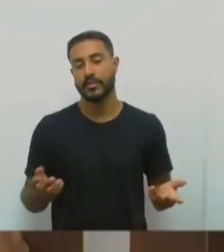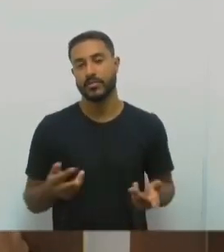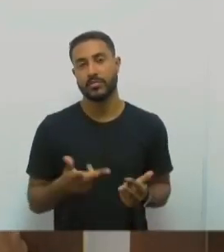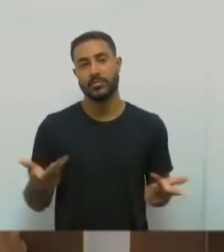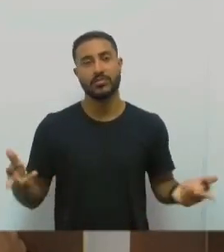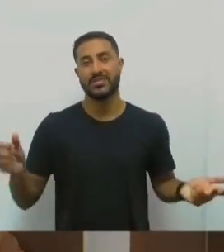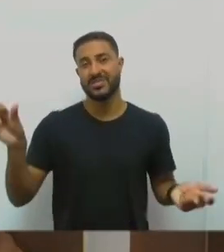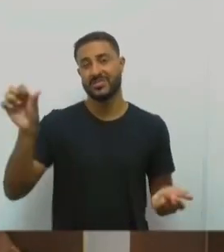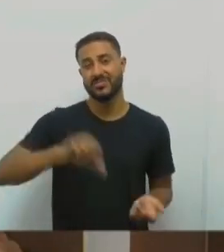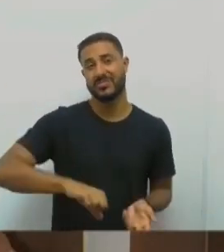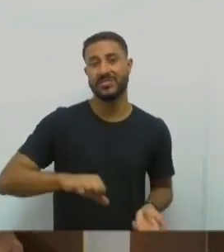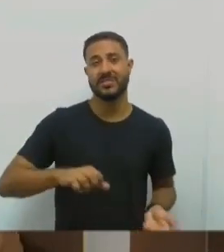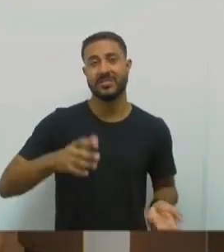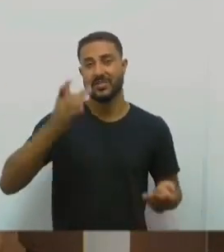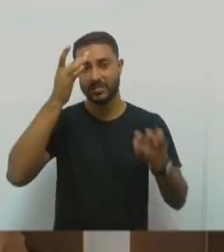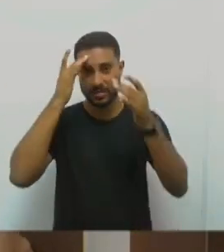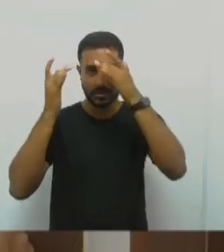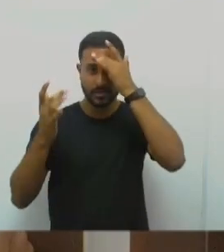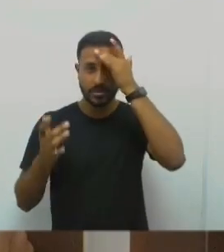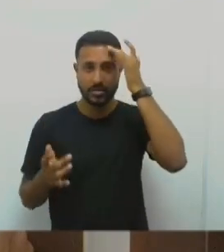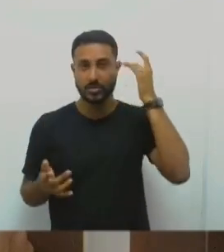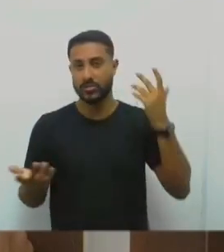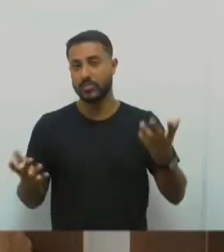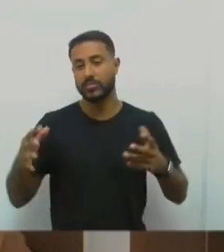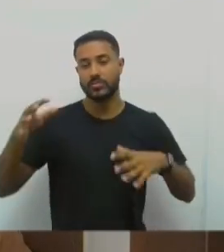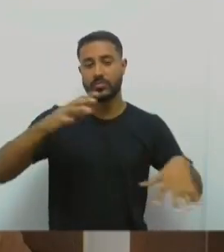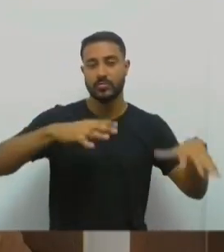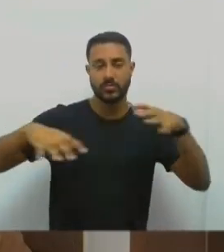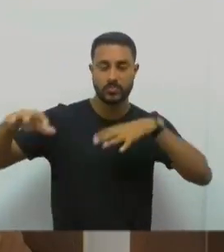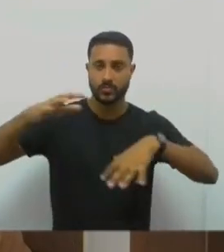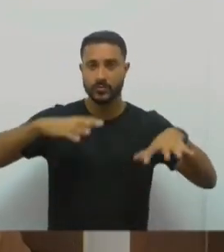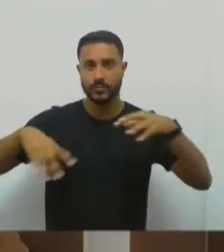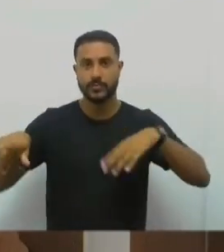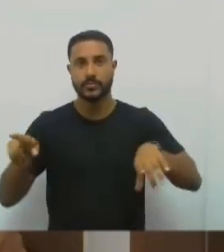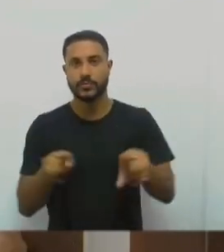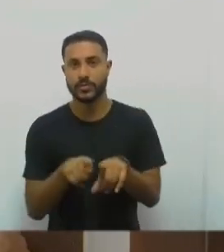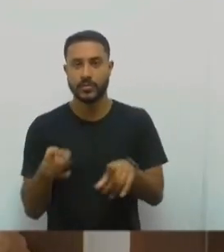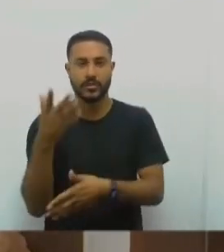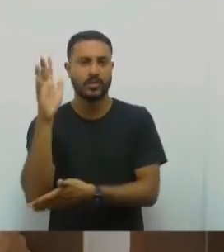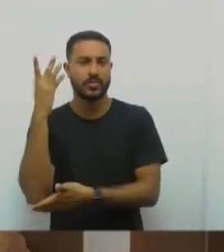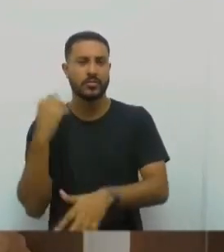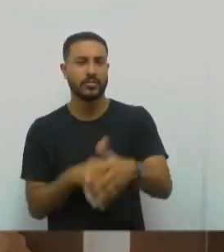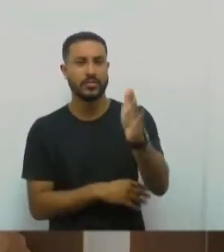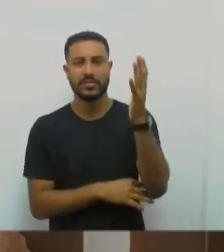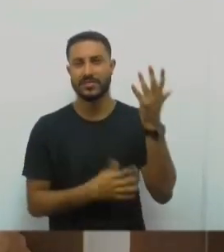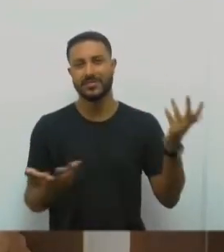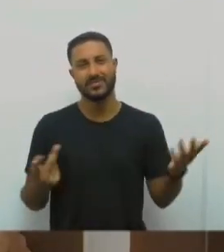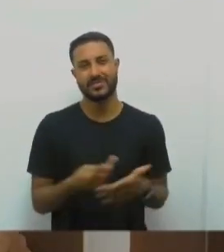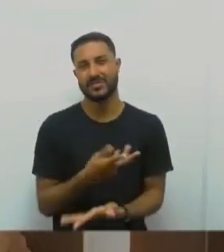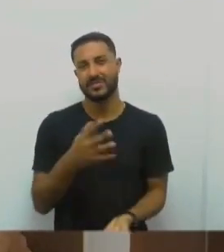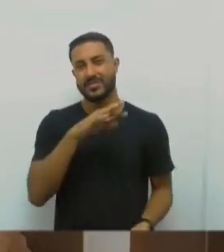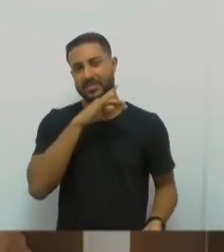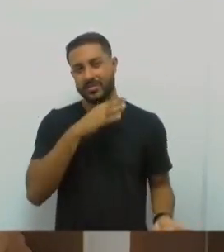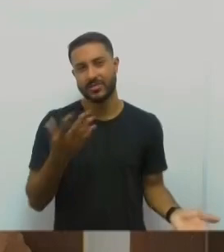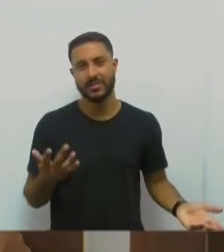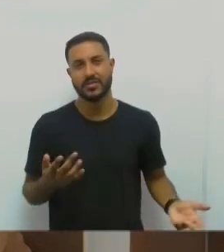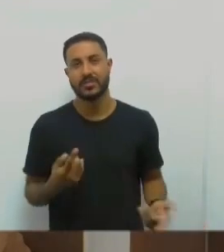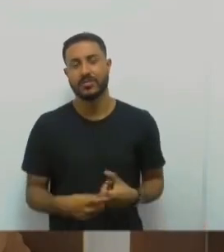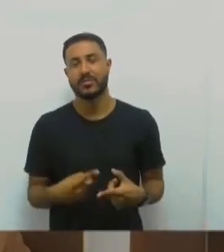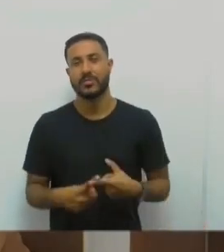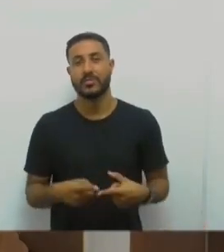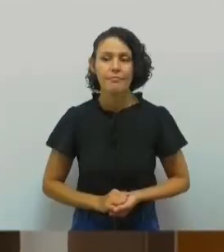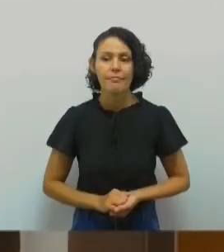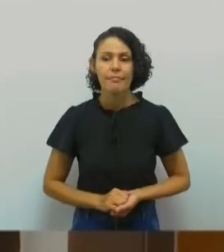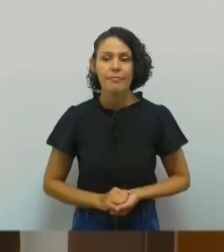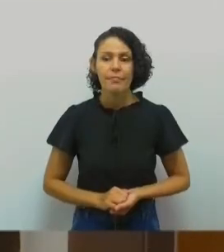mudanças climáticas sem contar a possível obstaculização do acesso ao mar por turistas e